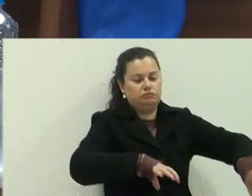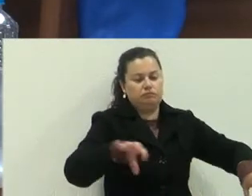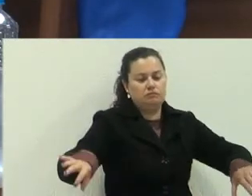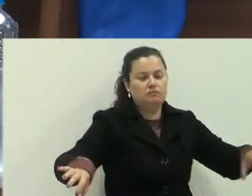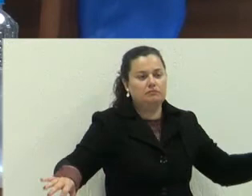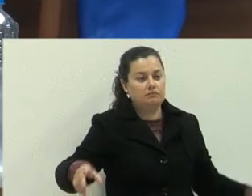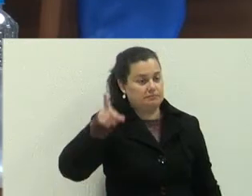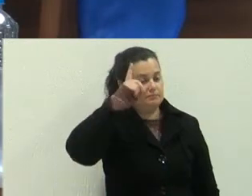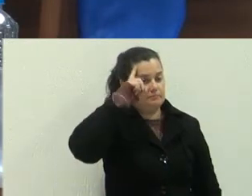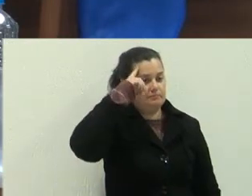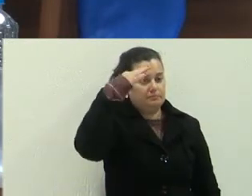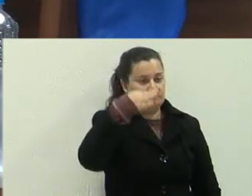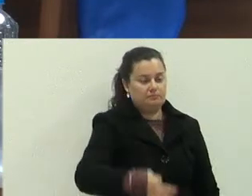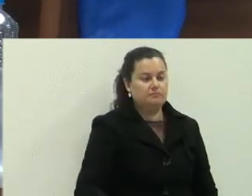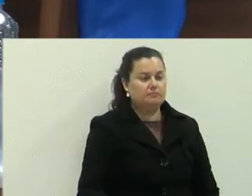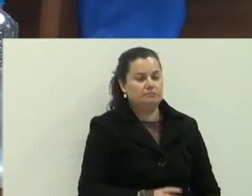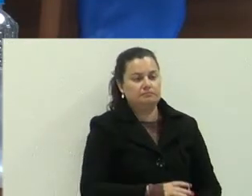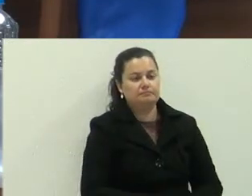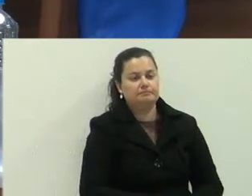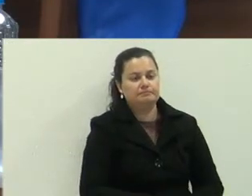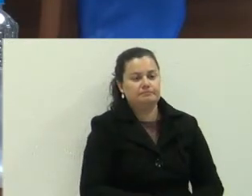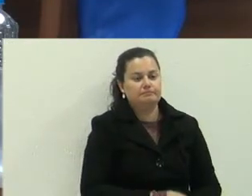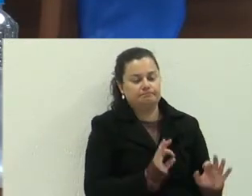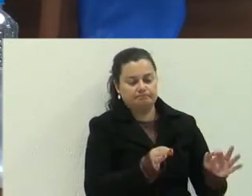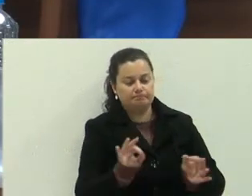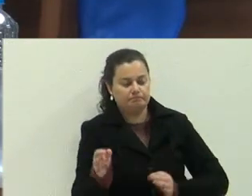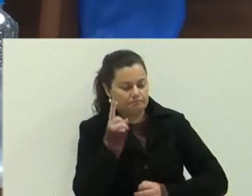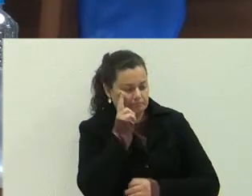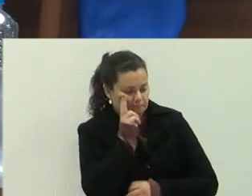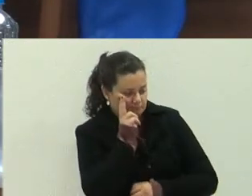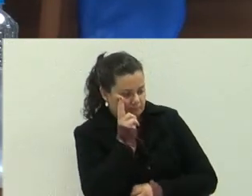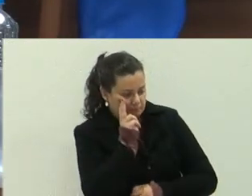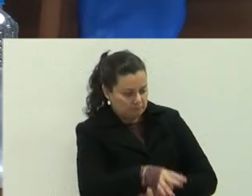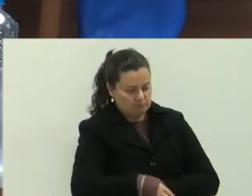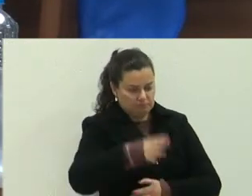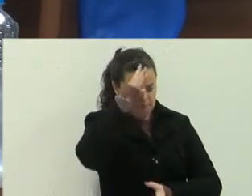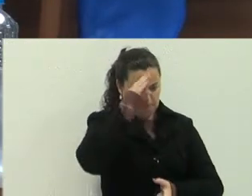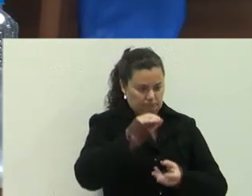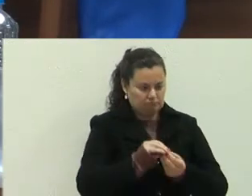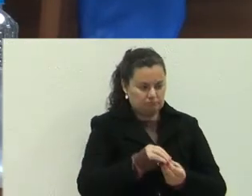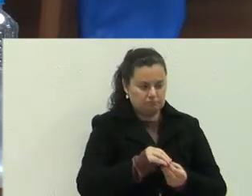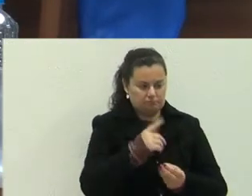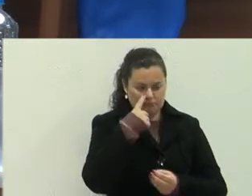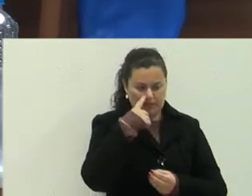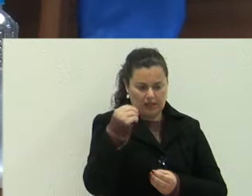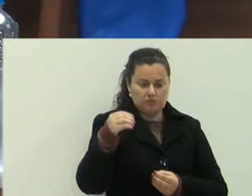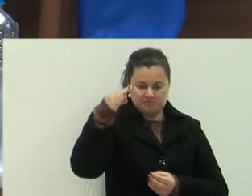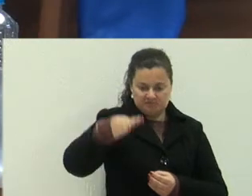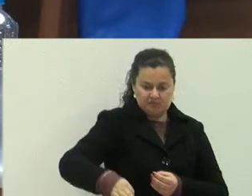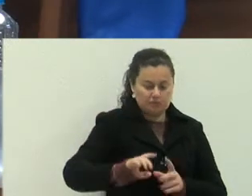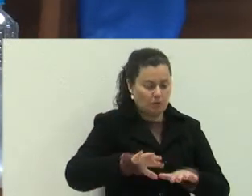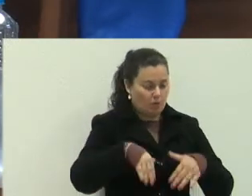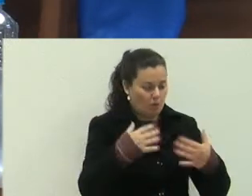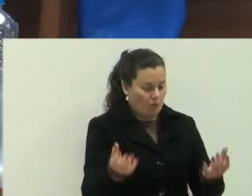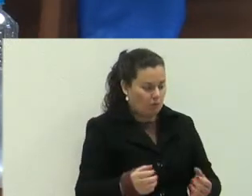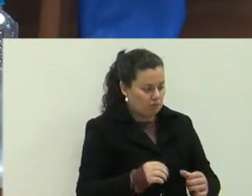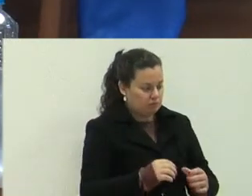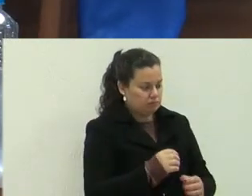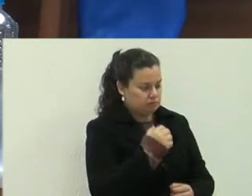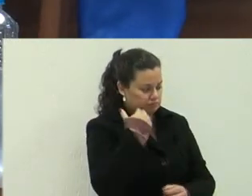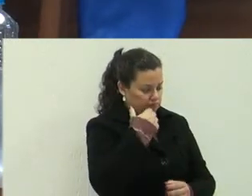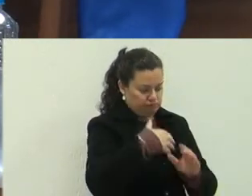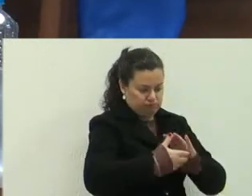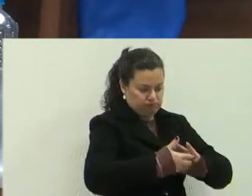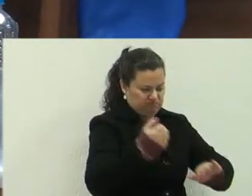os dias de coletas, formas de identificação entre o lixo comum e o reciclável. Indicação